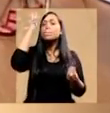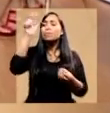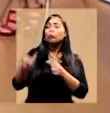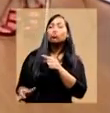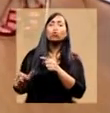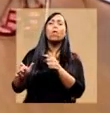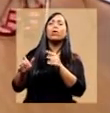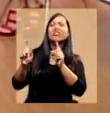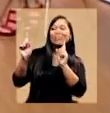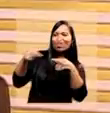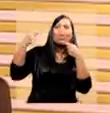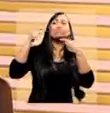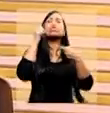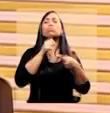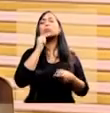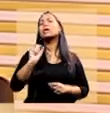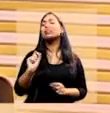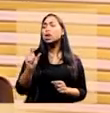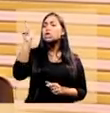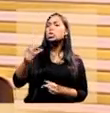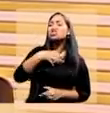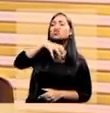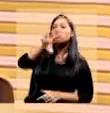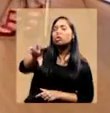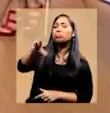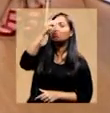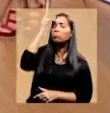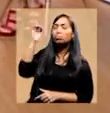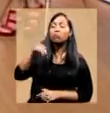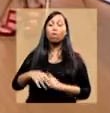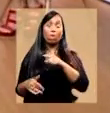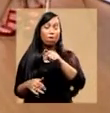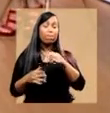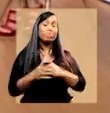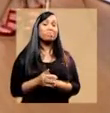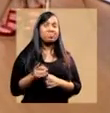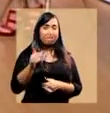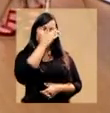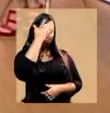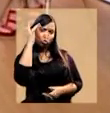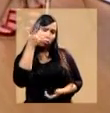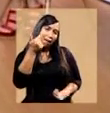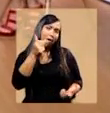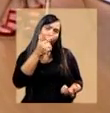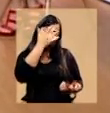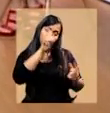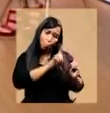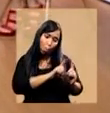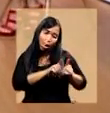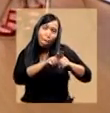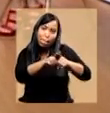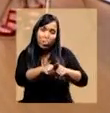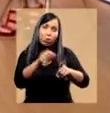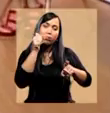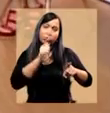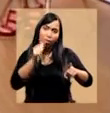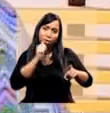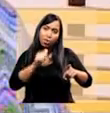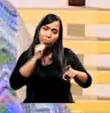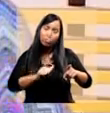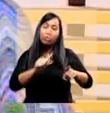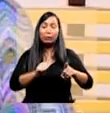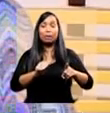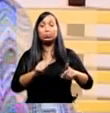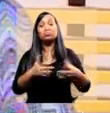de regra? Na maioria dos casos, qual que é o perfil desse agressor? O agressor geralmente é o companheiro íntimo da vítima,